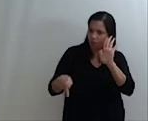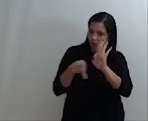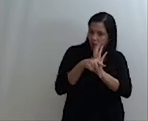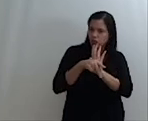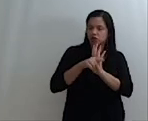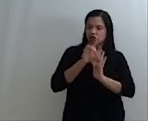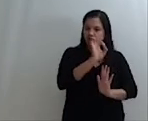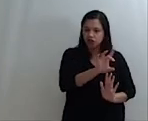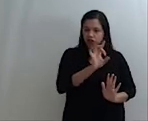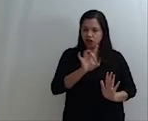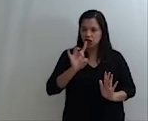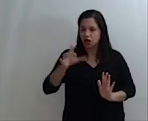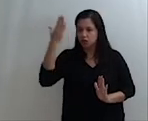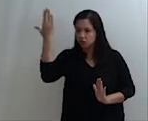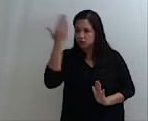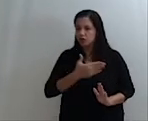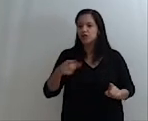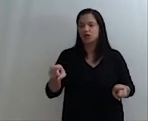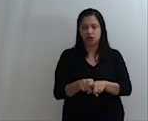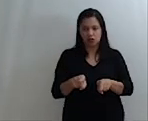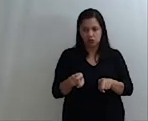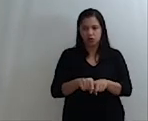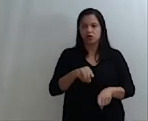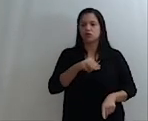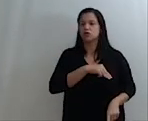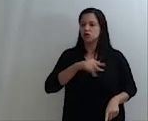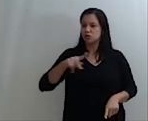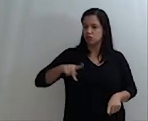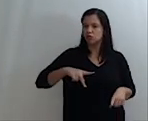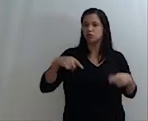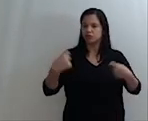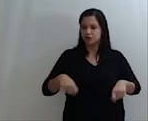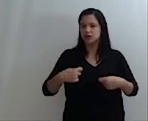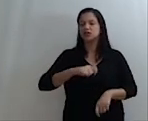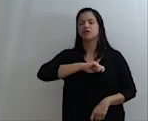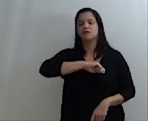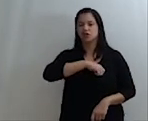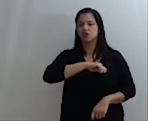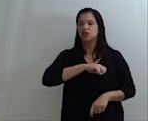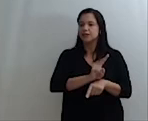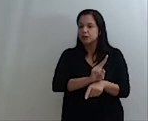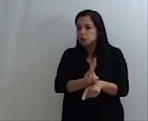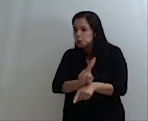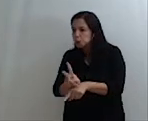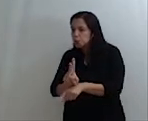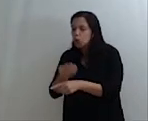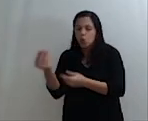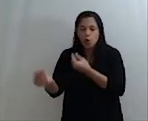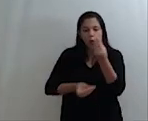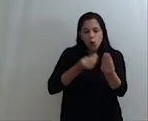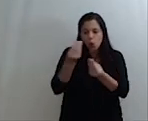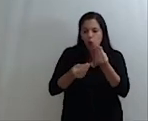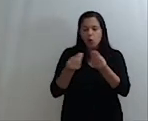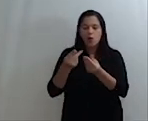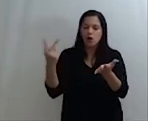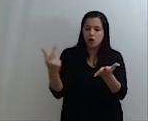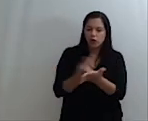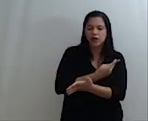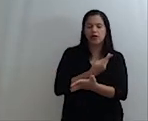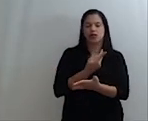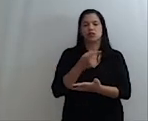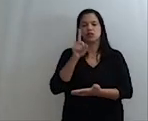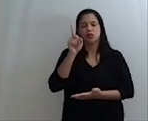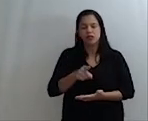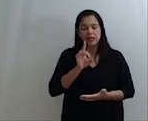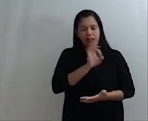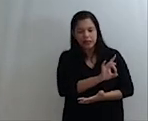Ministério Público o papel de fiscalizar sua correta aplicação né Eh aqui eu